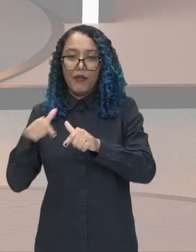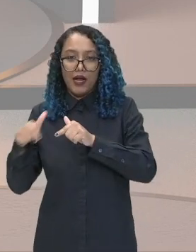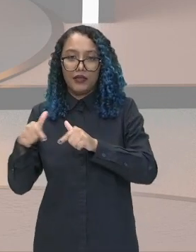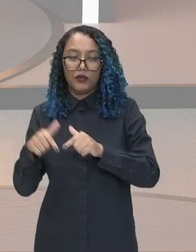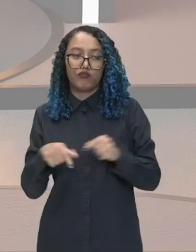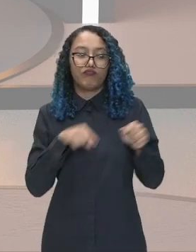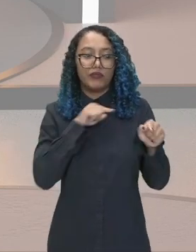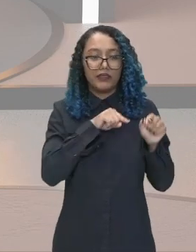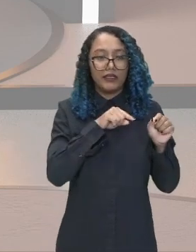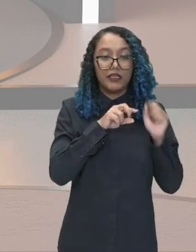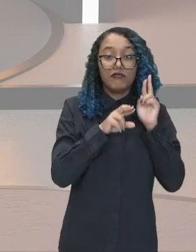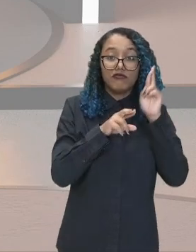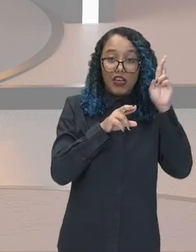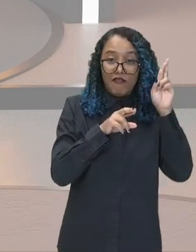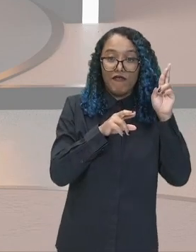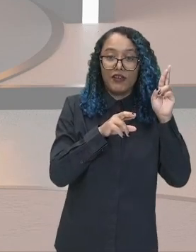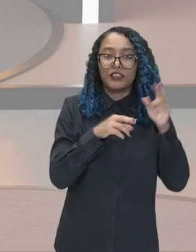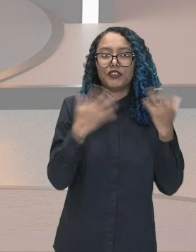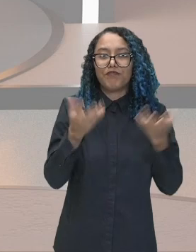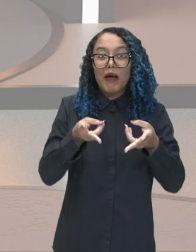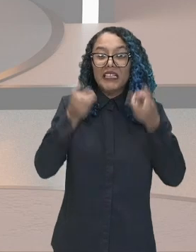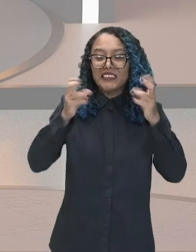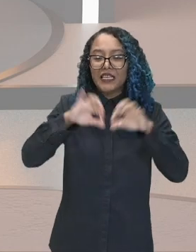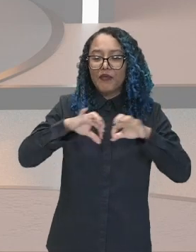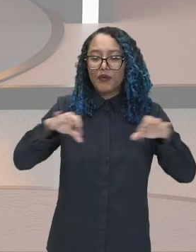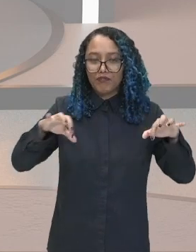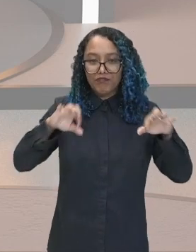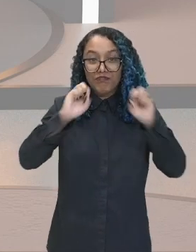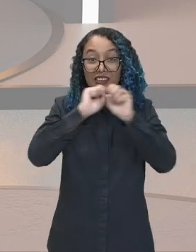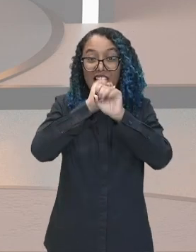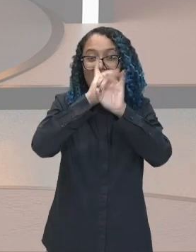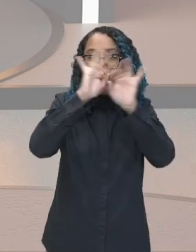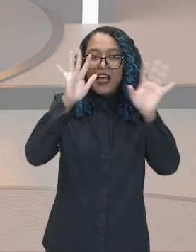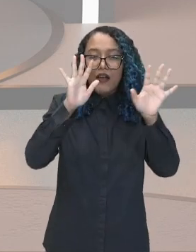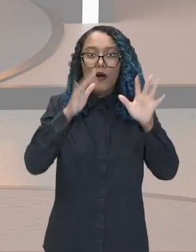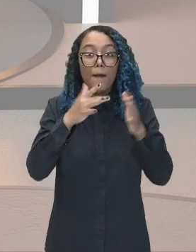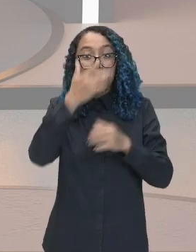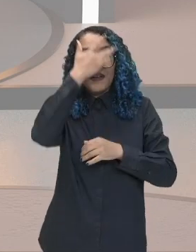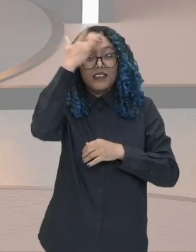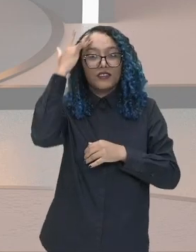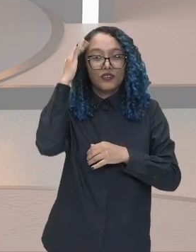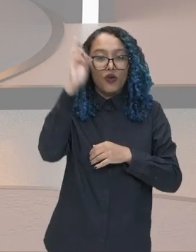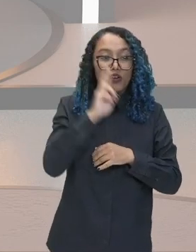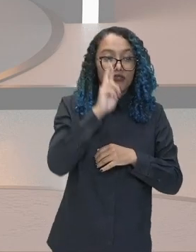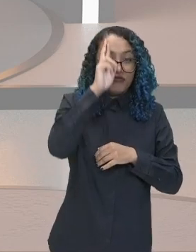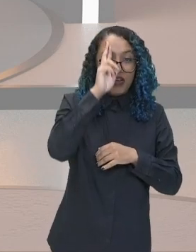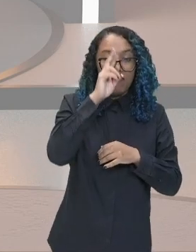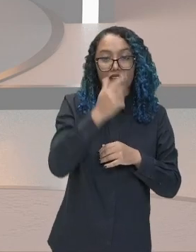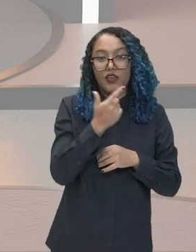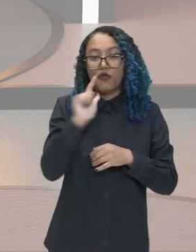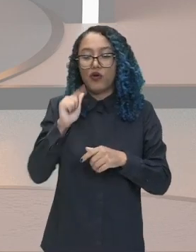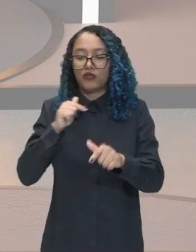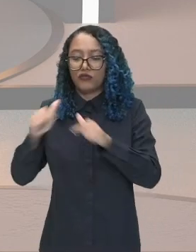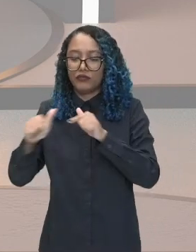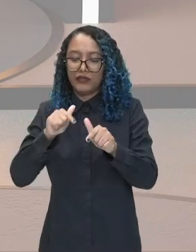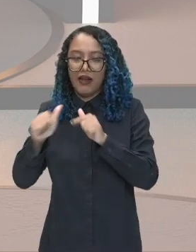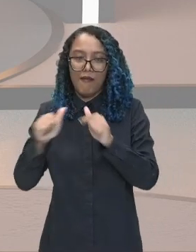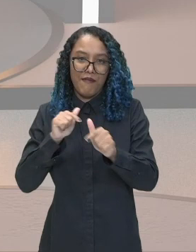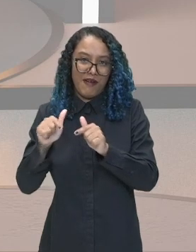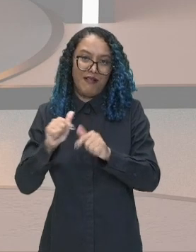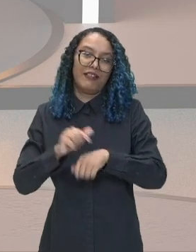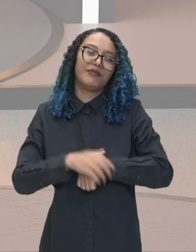Então nós vamos ter essa divisão clara, né? Quem que é o dono e quem é que trabalha, quem é que vende a sua força de